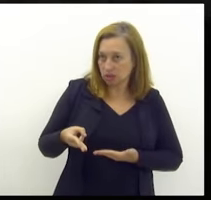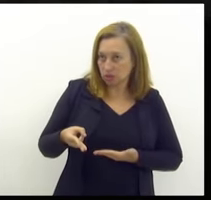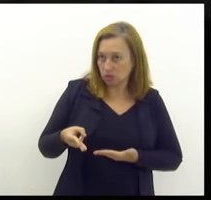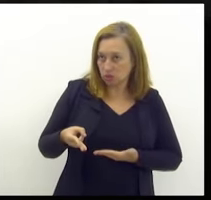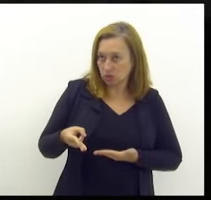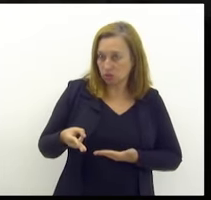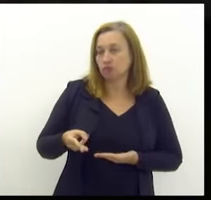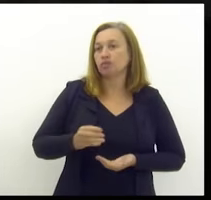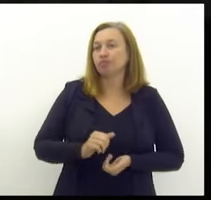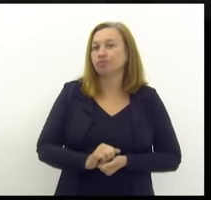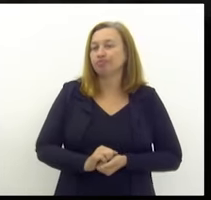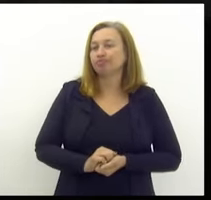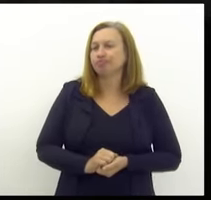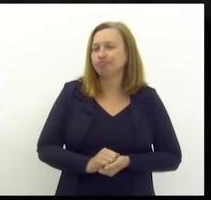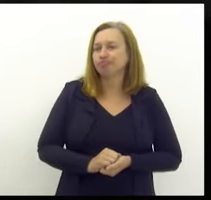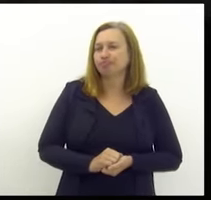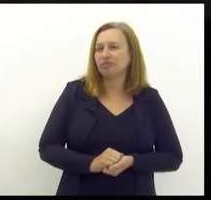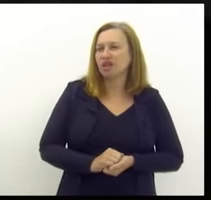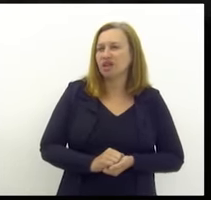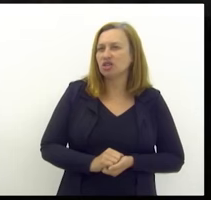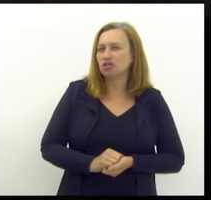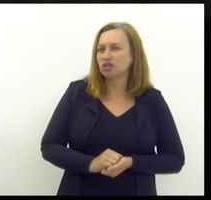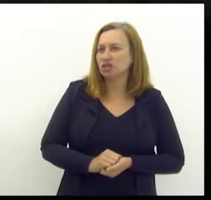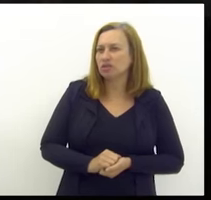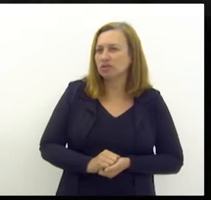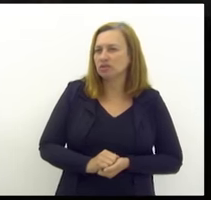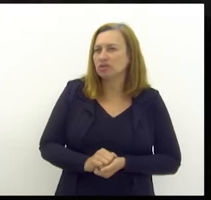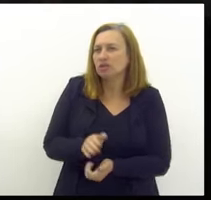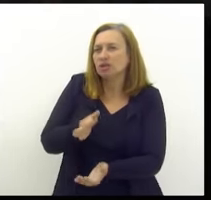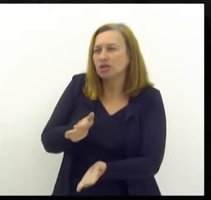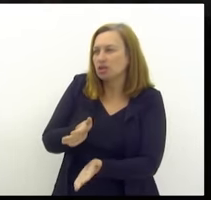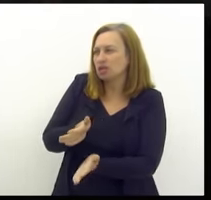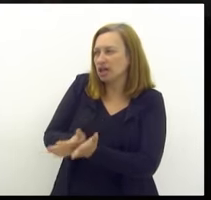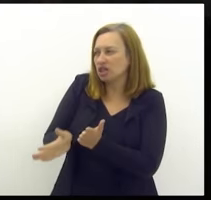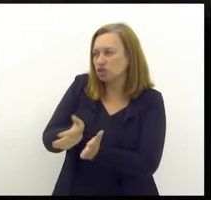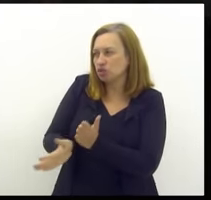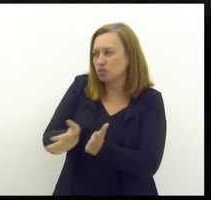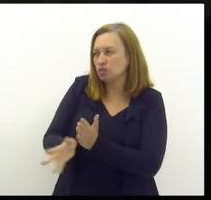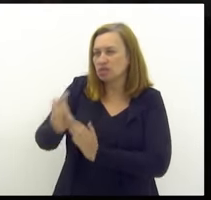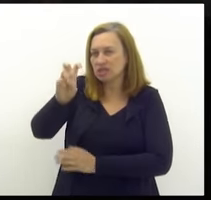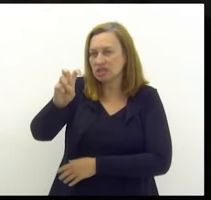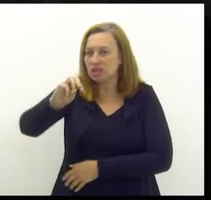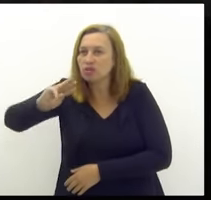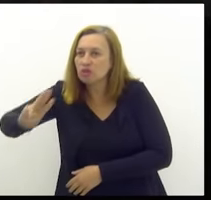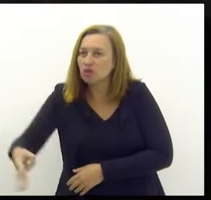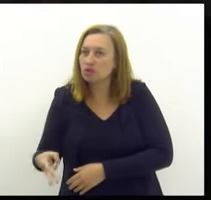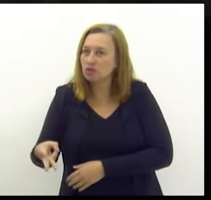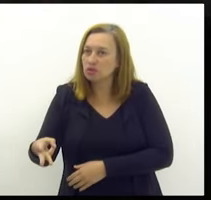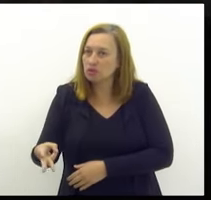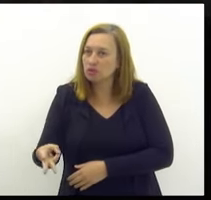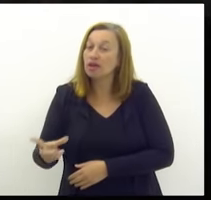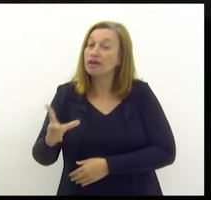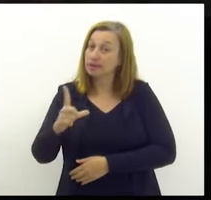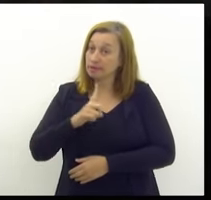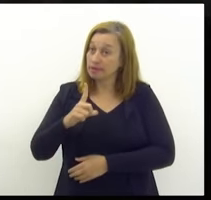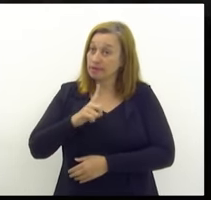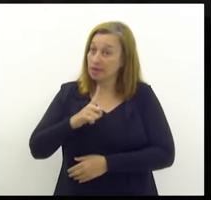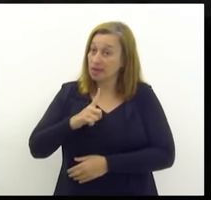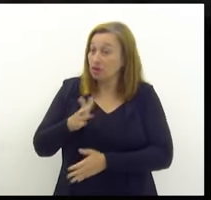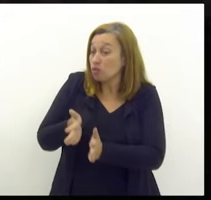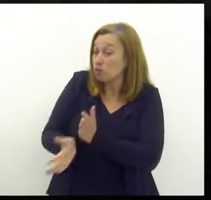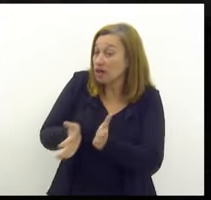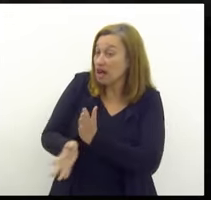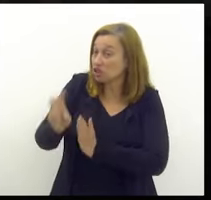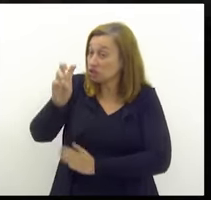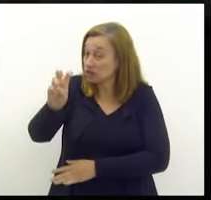liquidou como é o termo que a gente usa 5 milhões ele tem um saldo de 5 milhões e